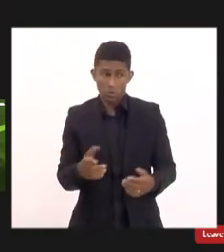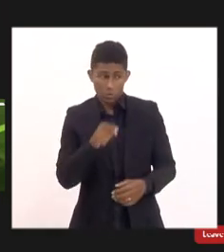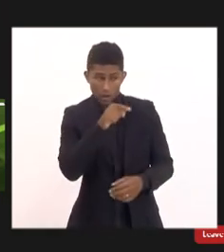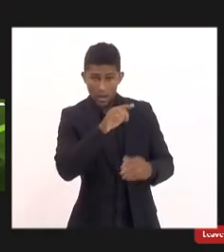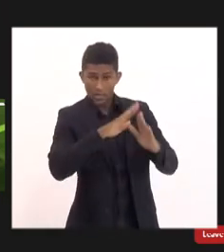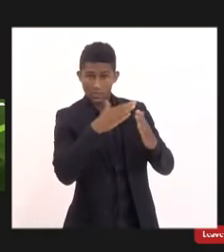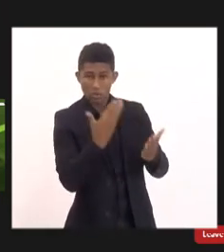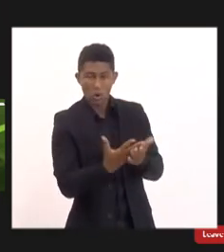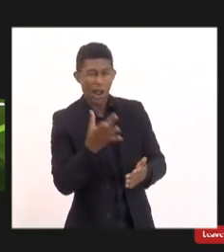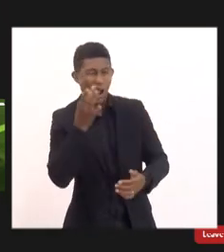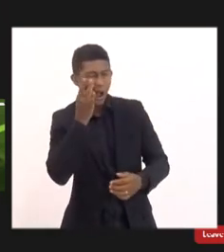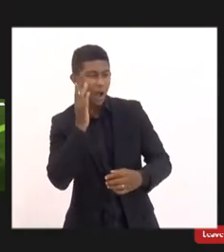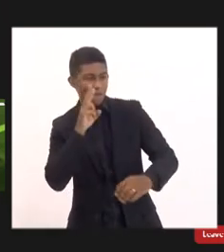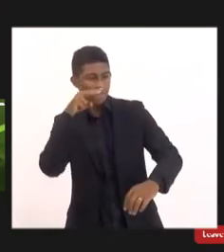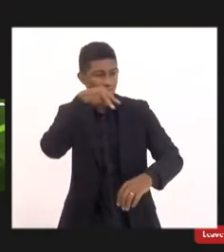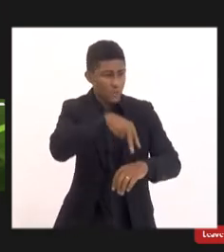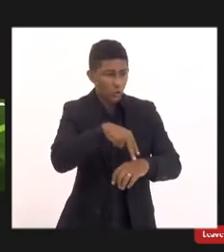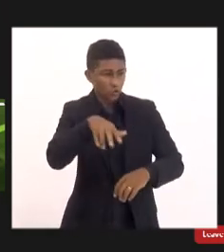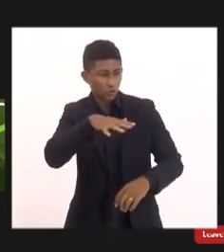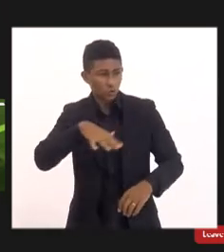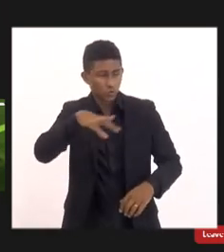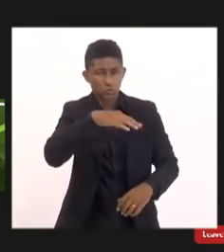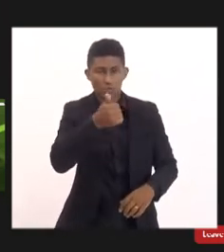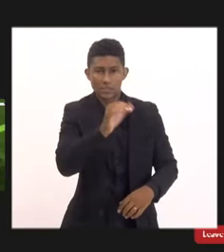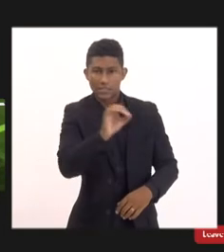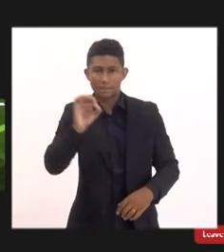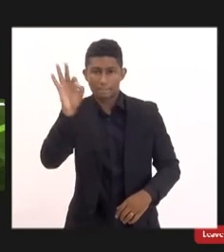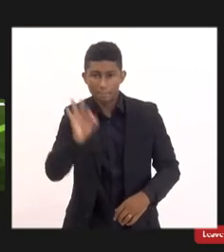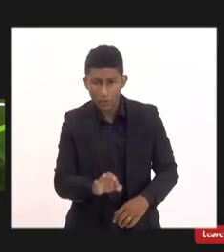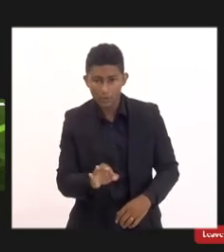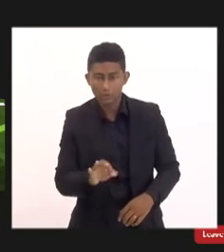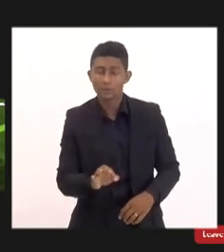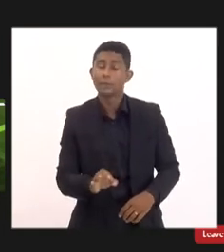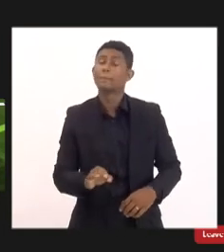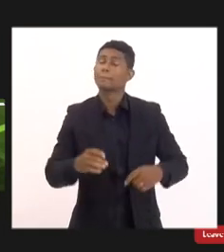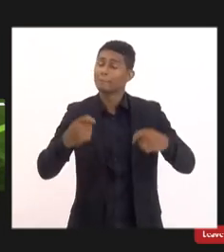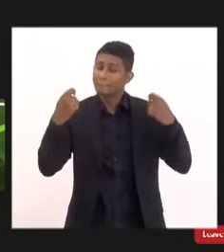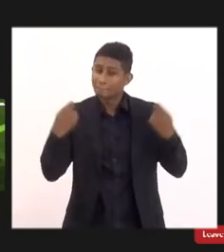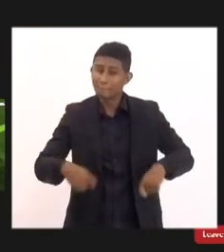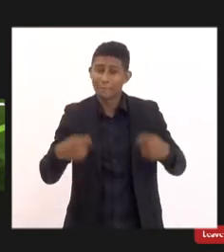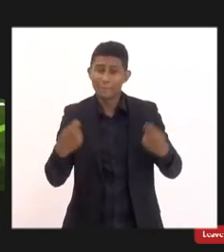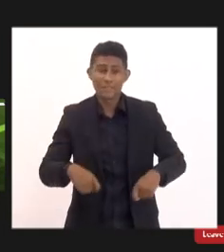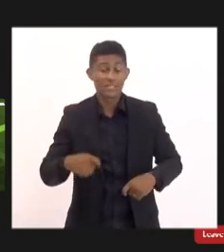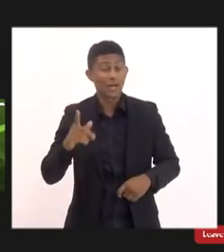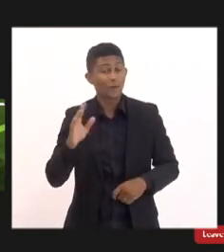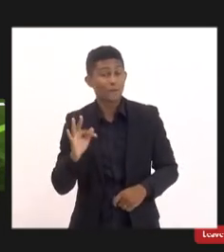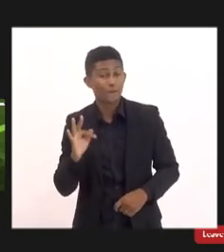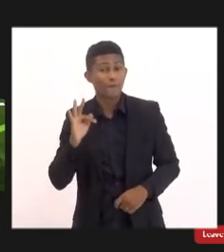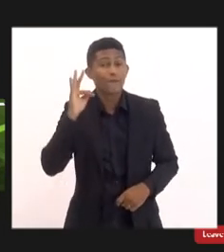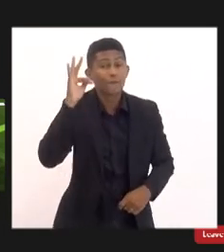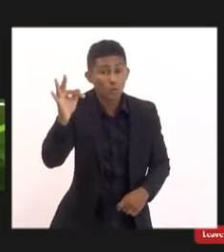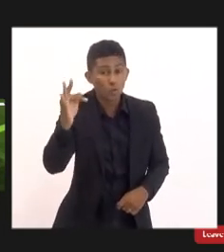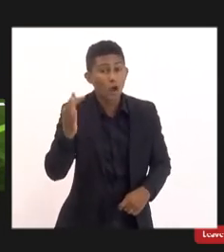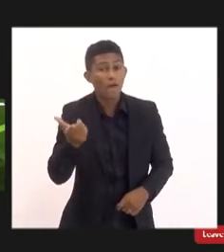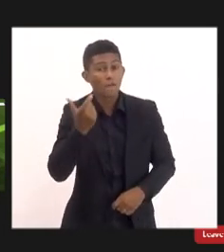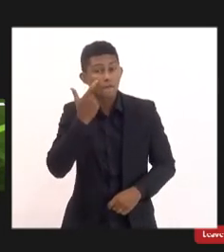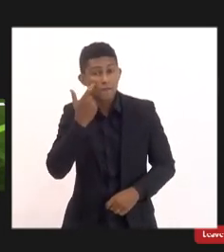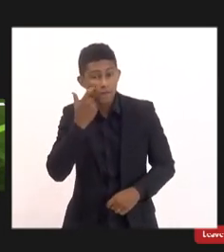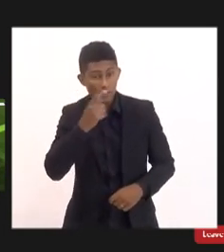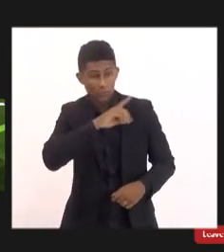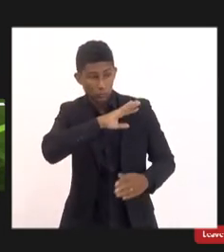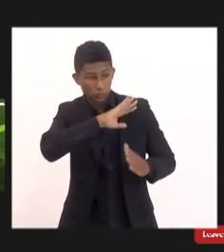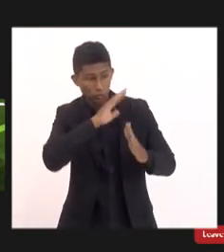só deva acontecer após a garantia de todos esses protocolos a fim de assegurar o direito dos nossos estudantes